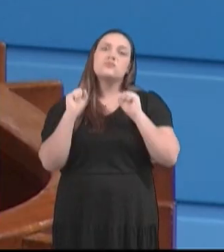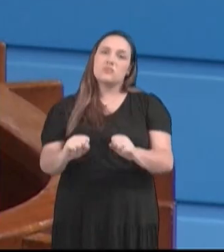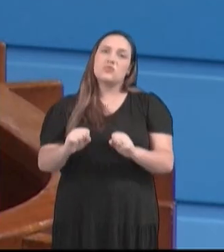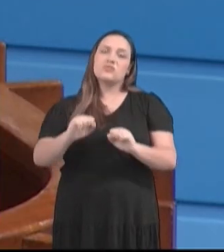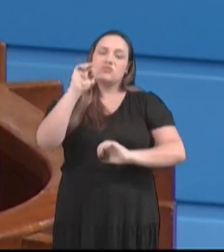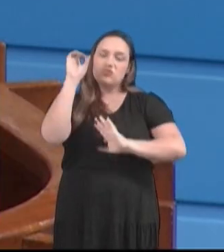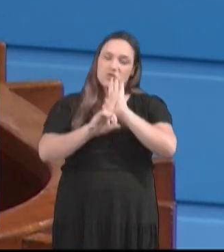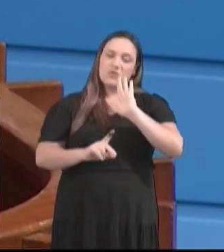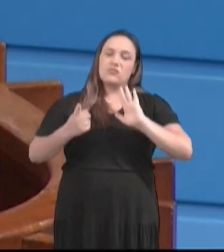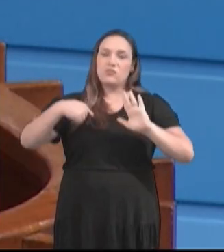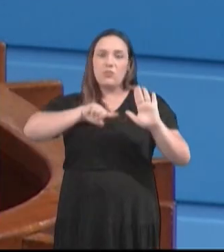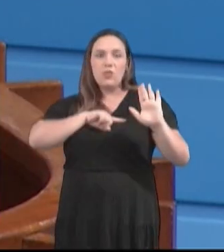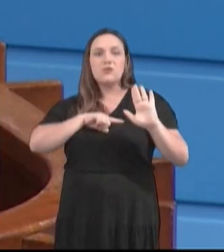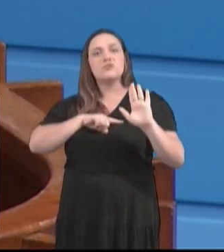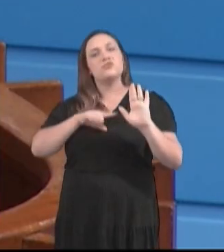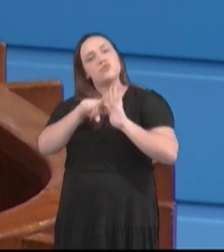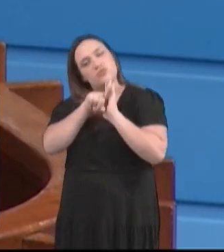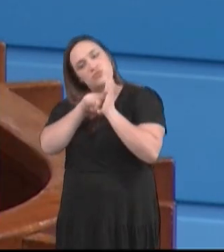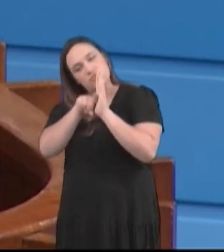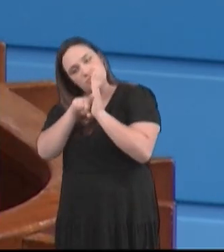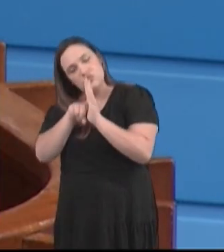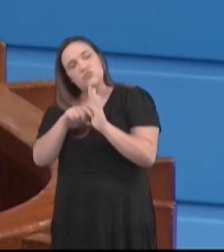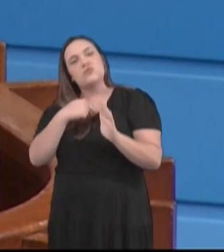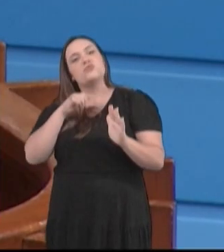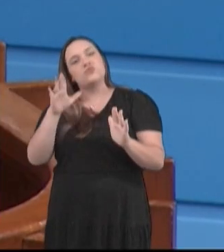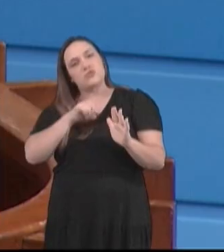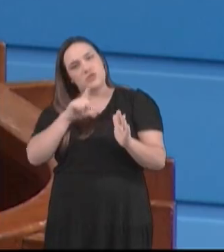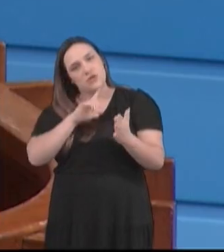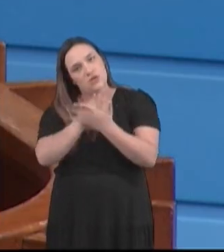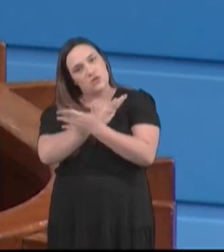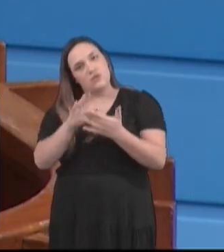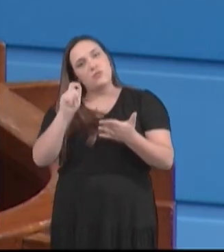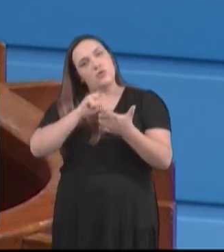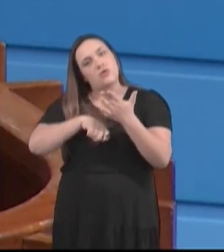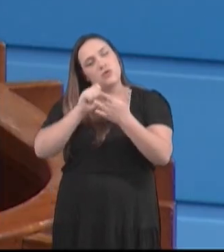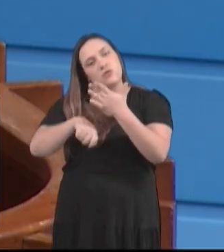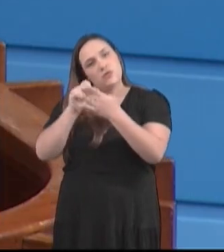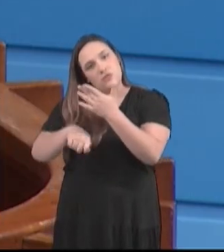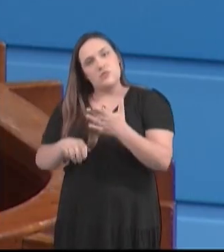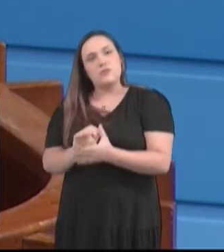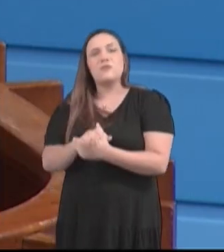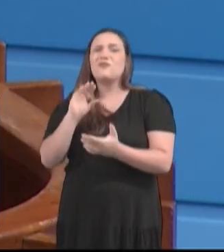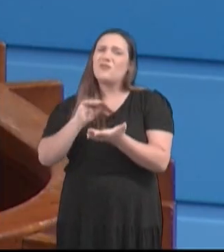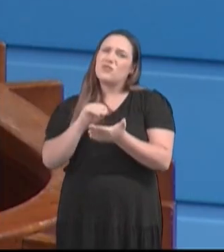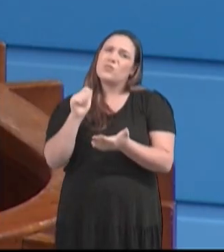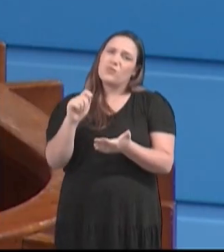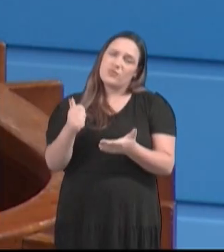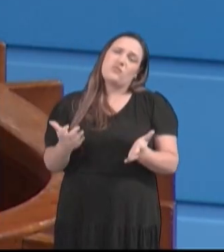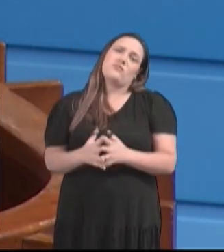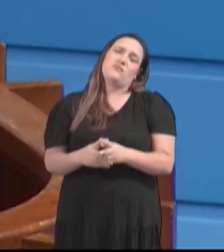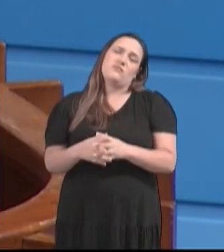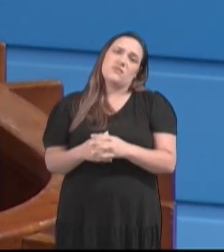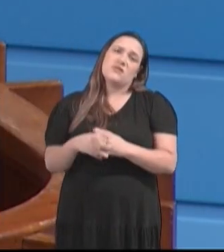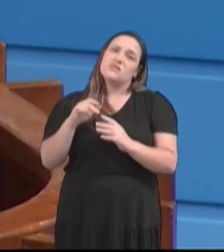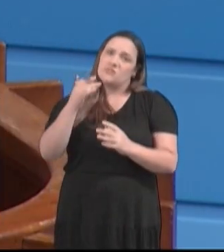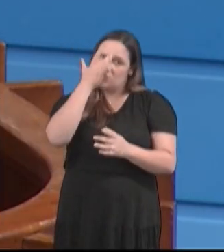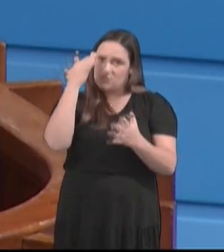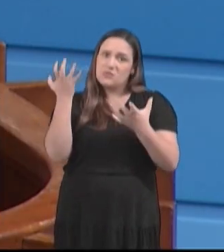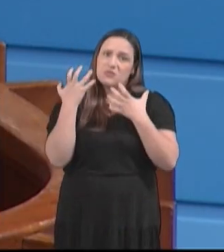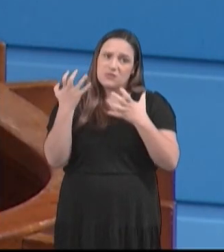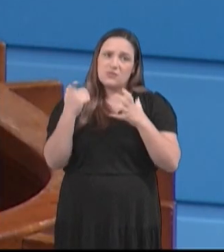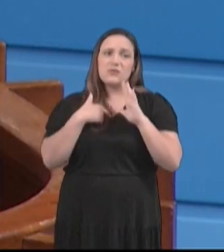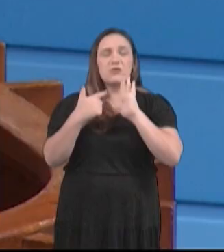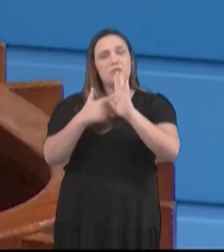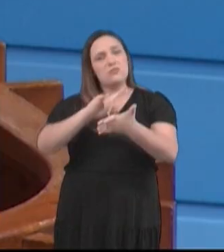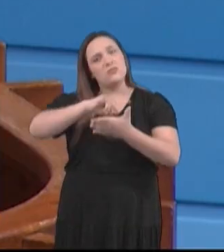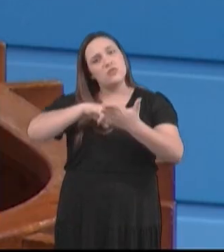exercer o nosso poder de investigação. Eu já tenho algumas assinaturas, falta pouco. Quem quiser, eu